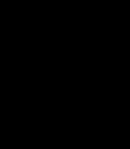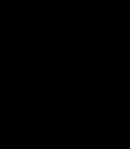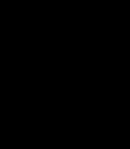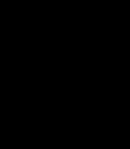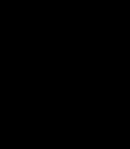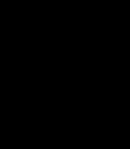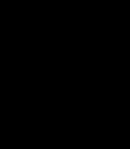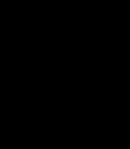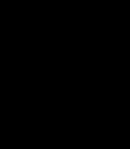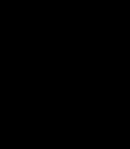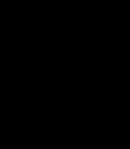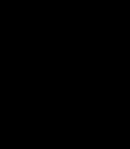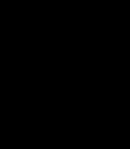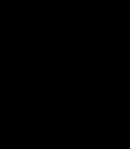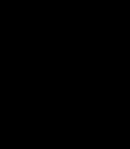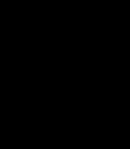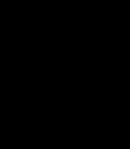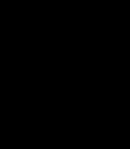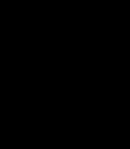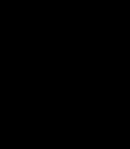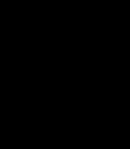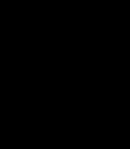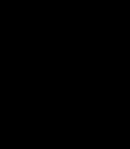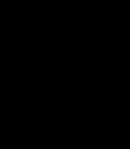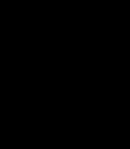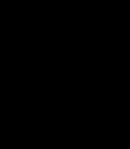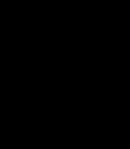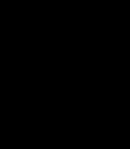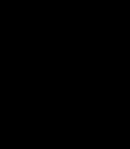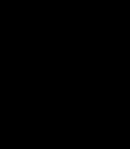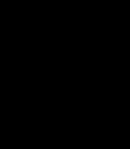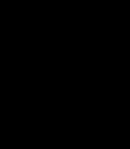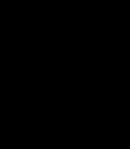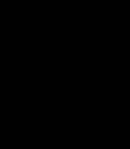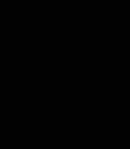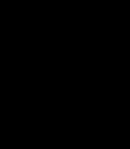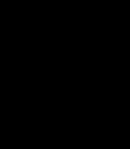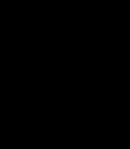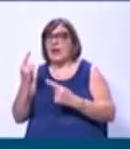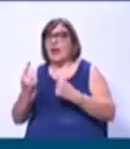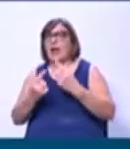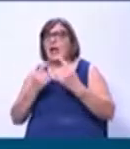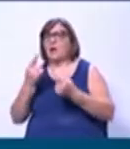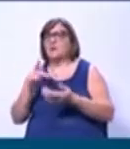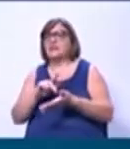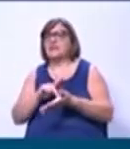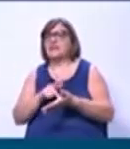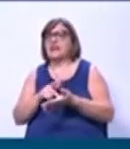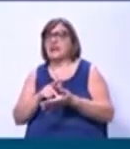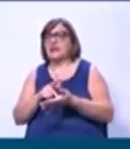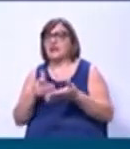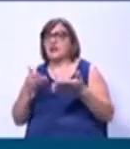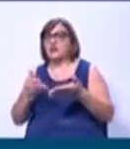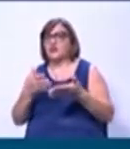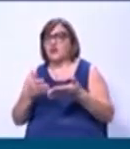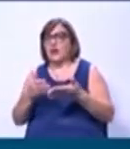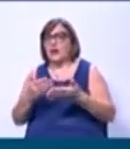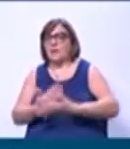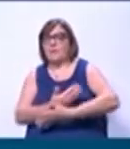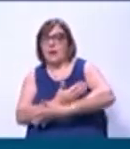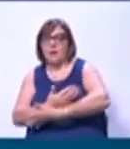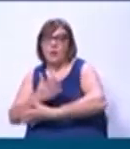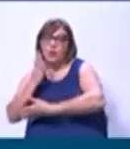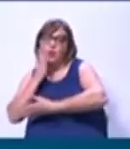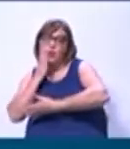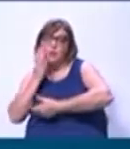é? E, portanto, há aqui alguma confusão entre algumas técnicas para ajudar o bebê a dormir melhor,